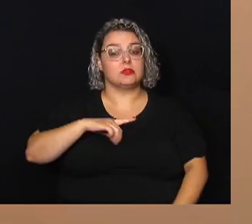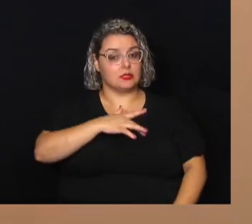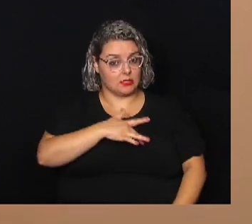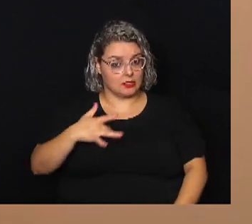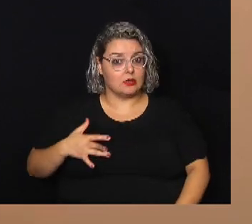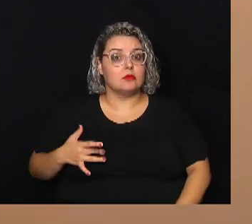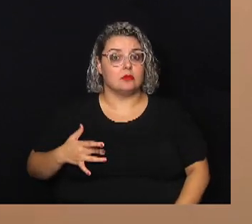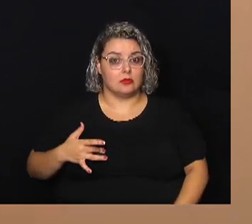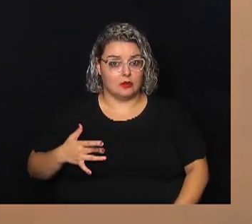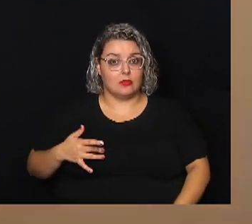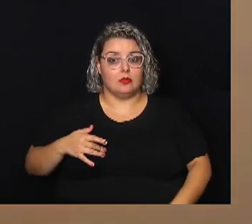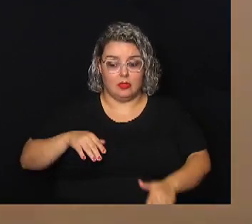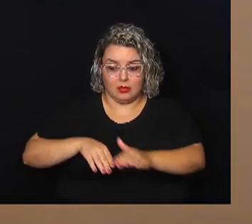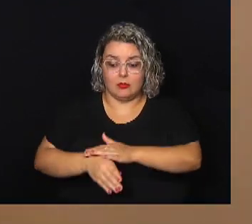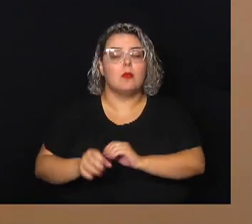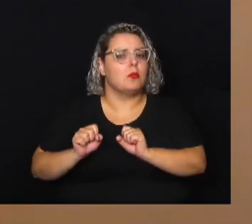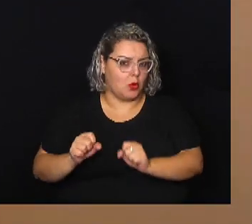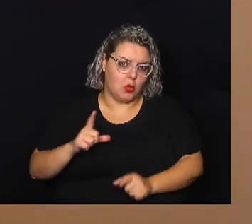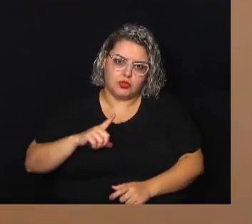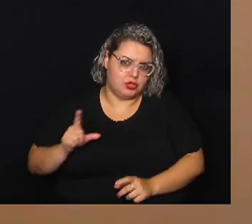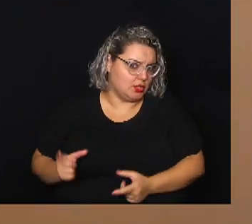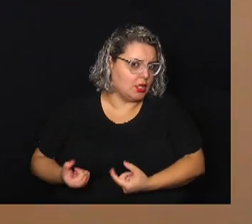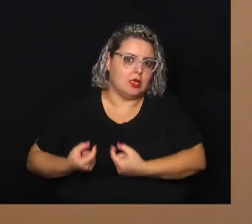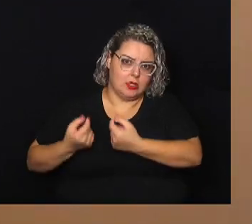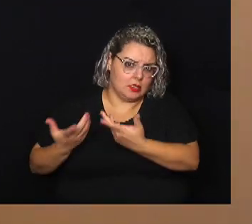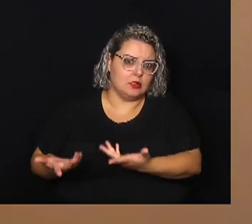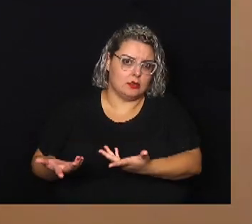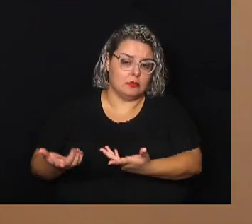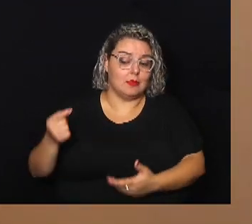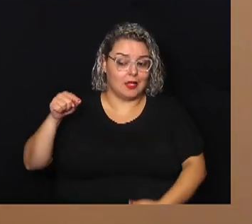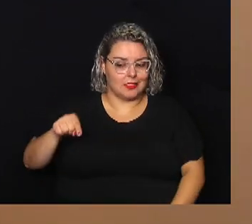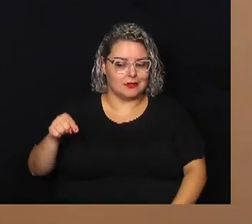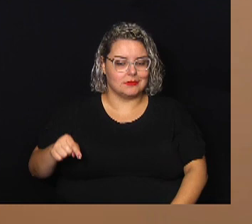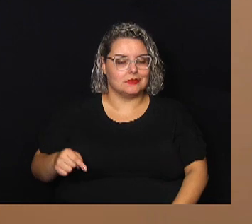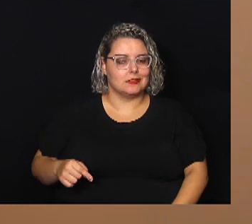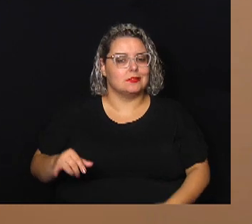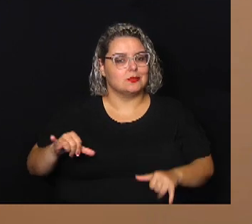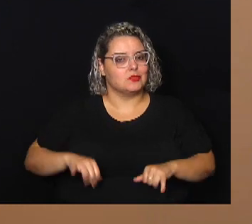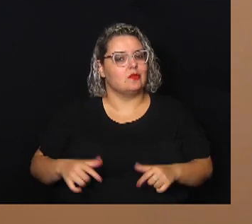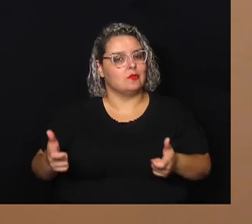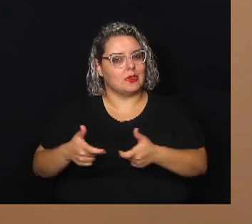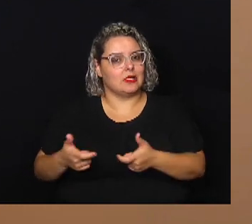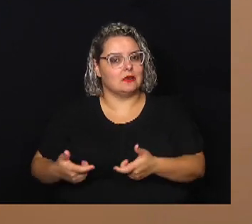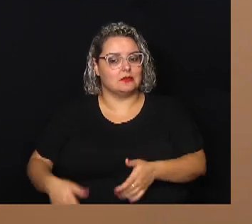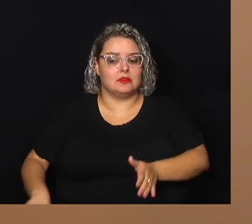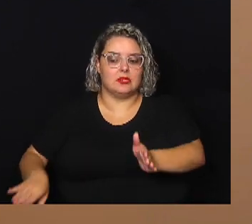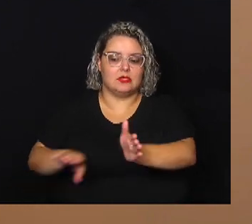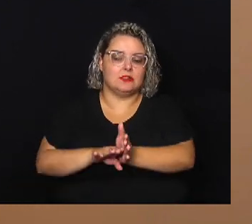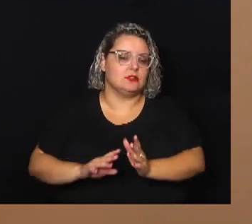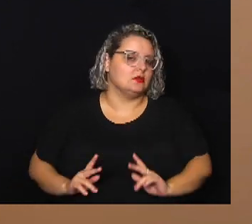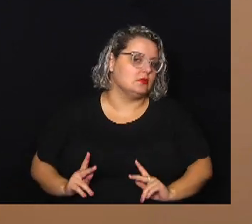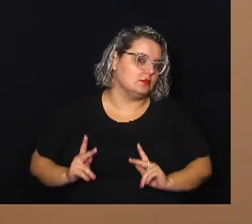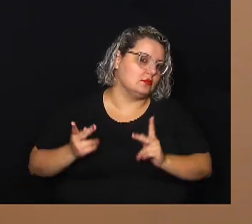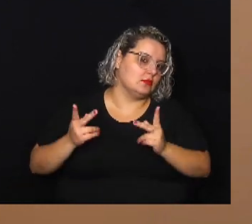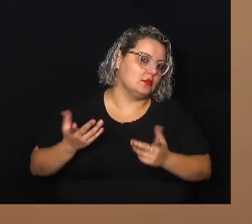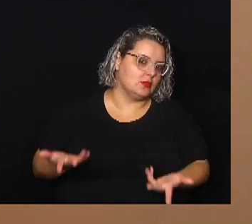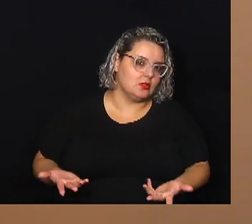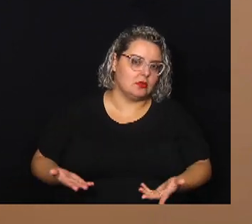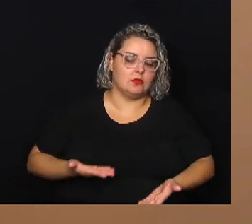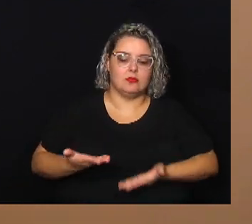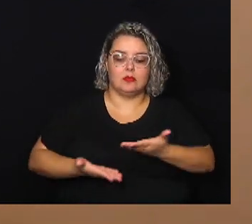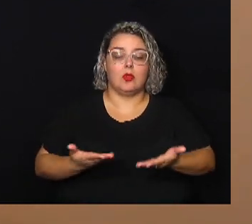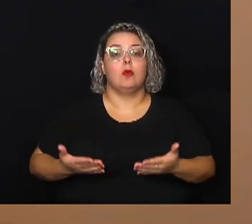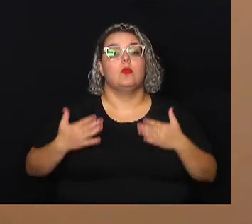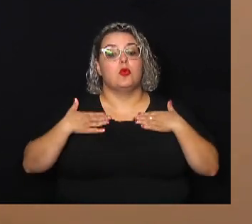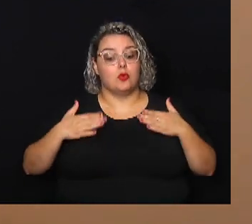oncológico. Mas esse paciente, ele larga na frente, porque ele chega com um tratamento oncológico com o corpo totalmente saudável,